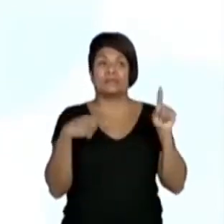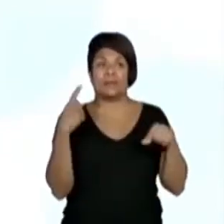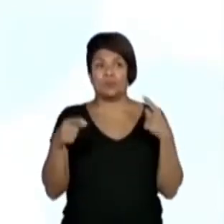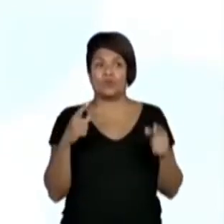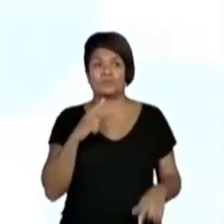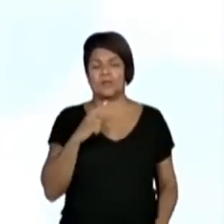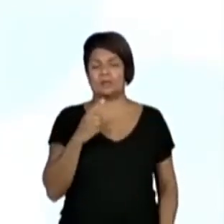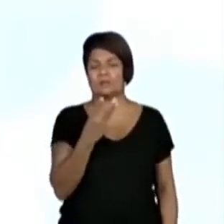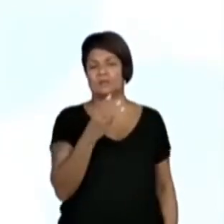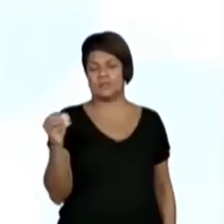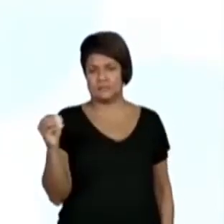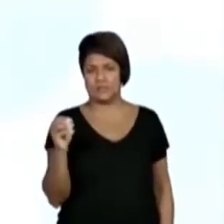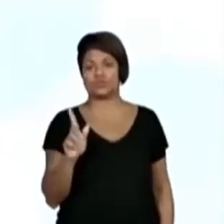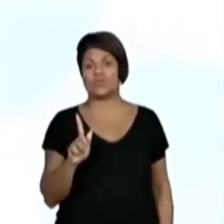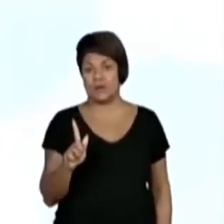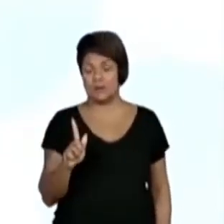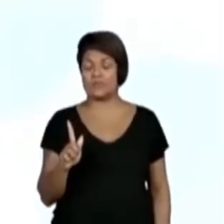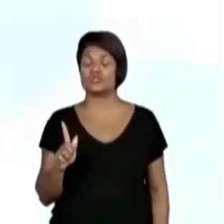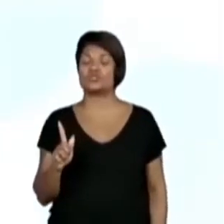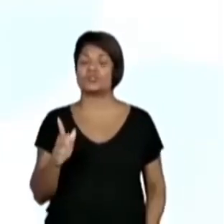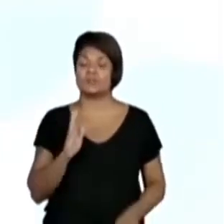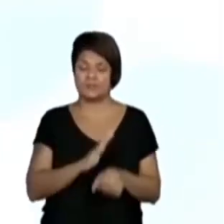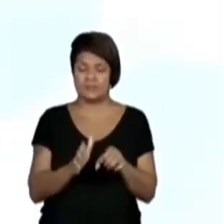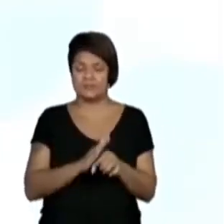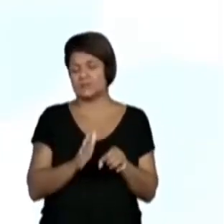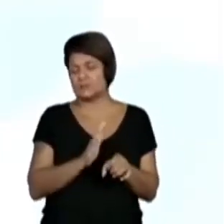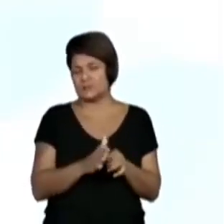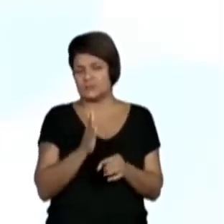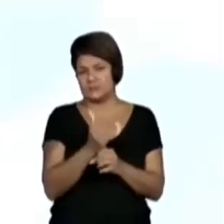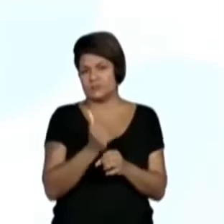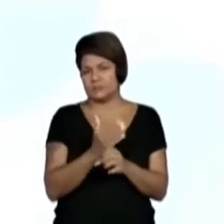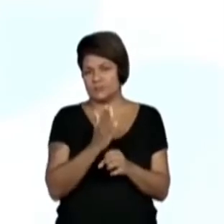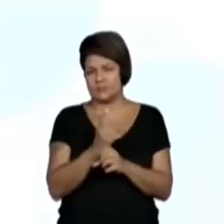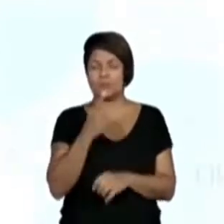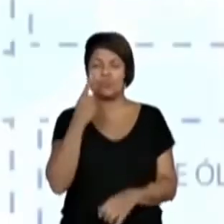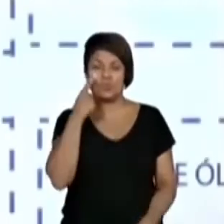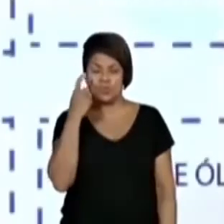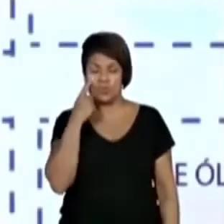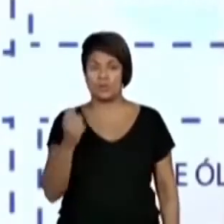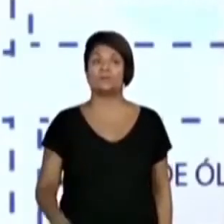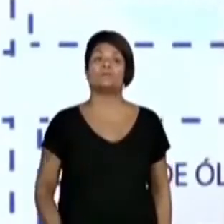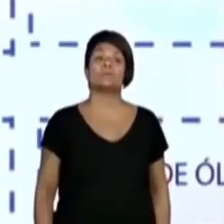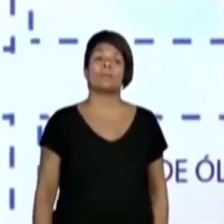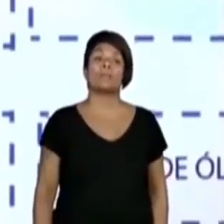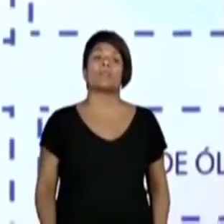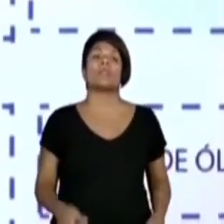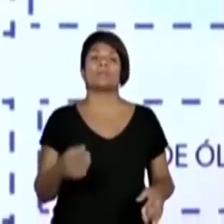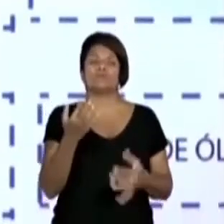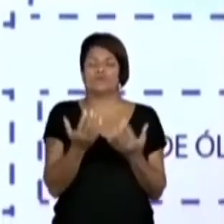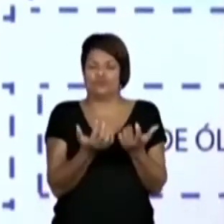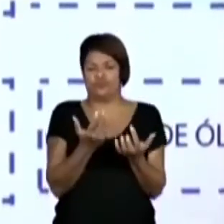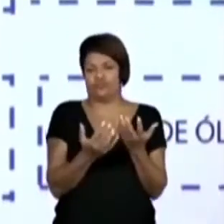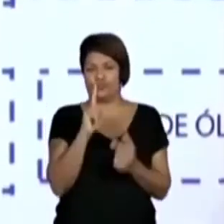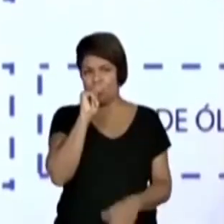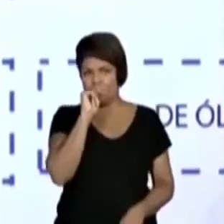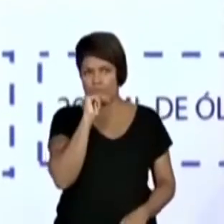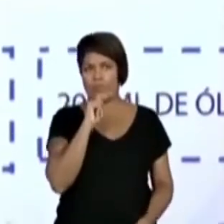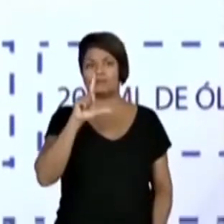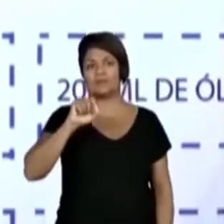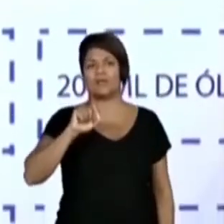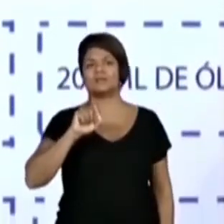300 gramas de cebola picada, ferva a água, 10 litros de água